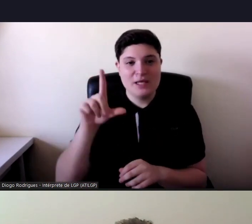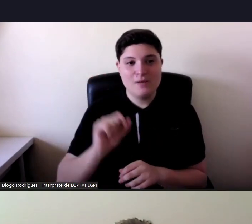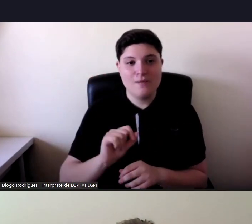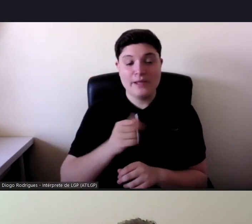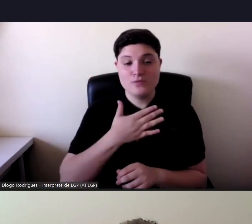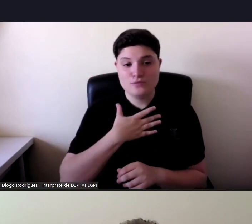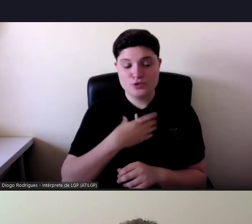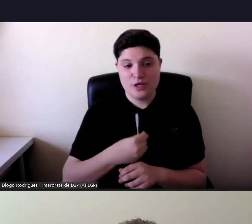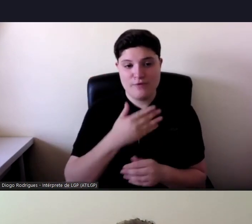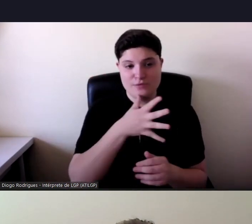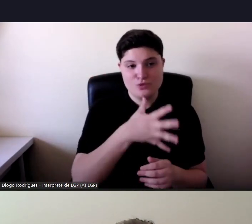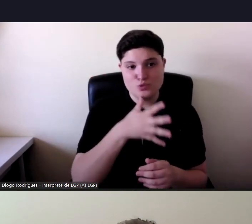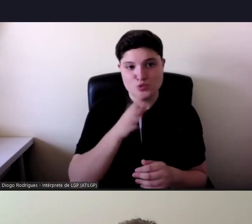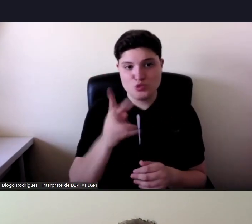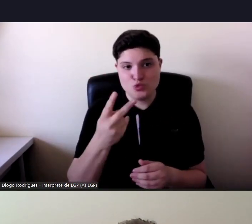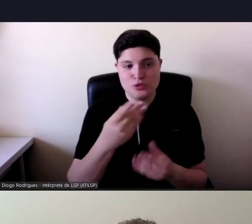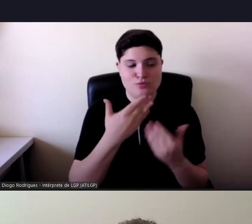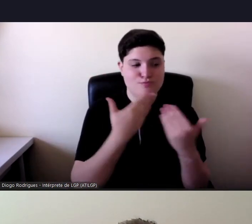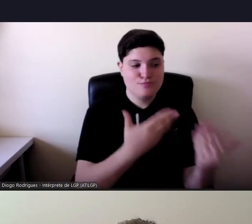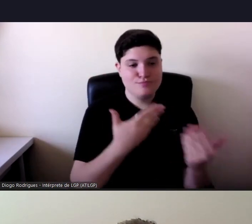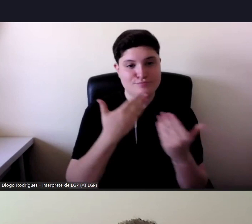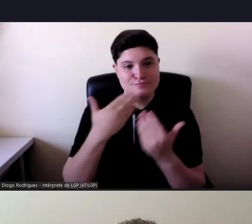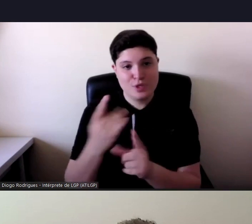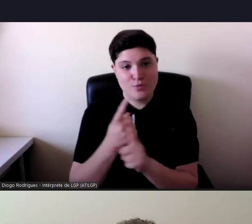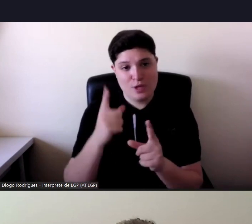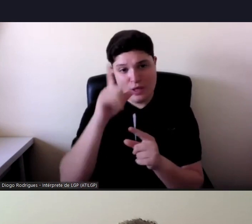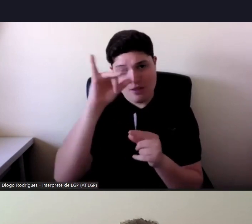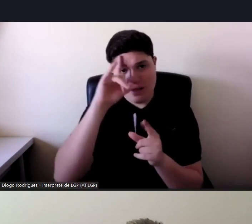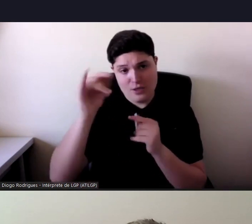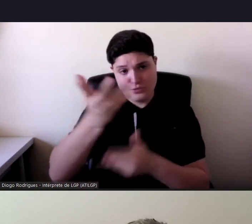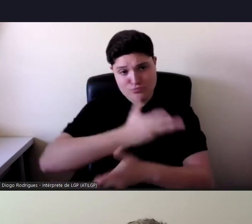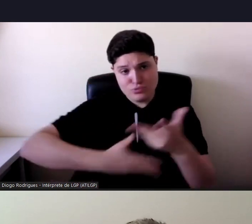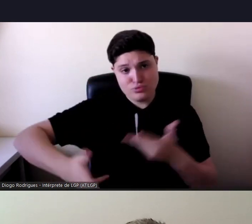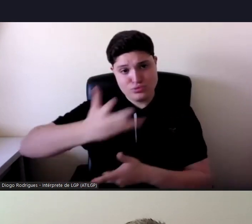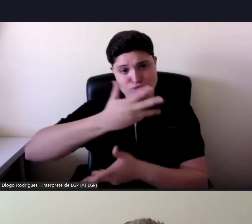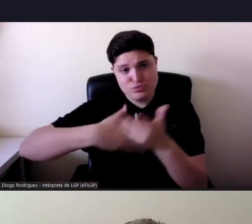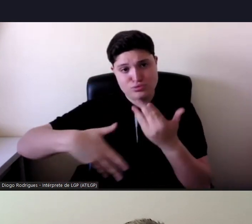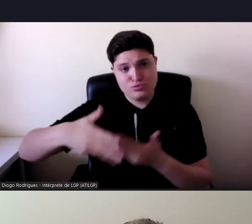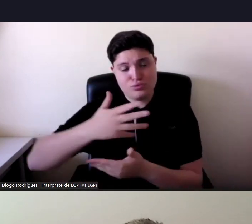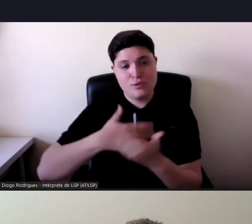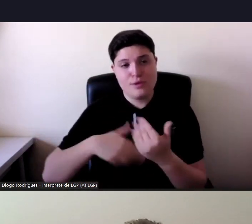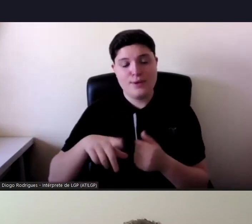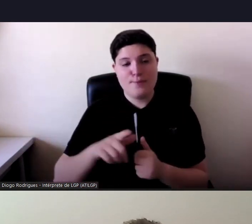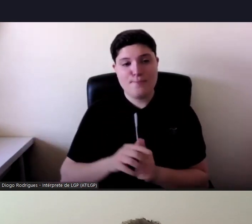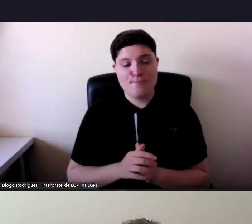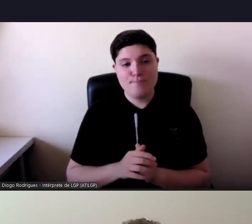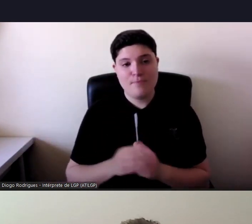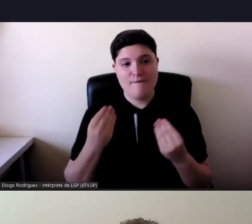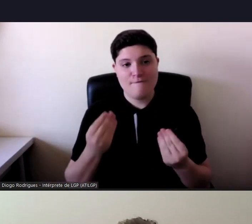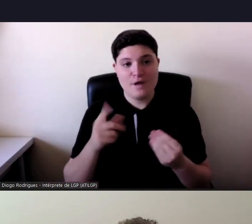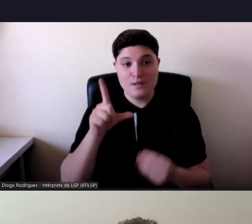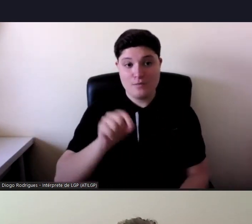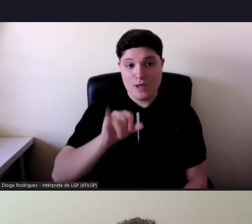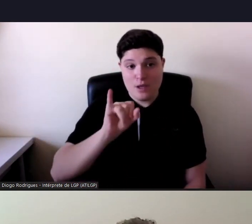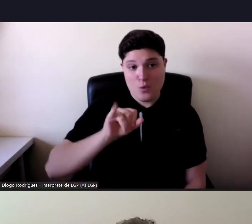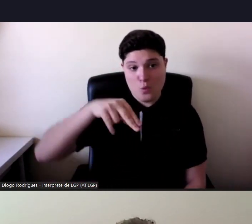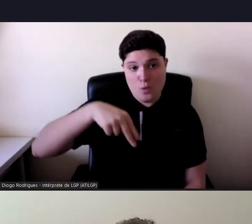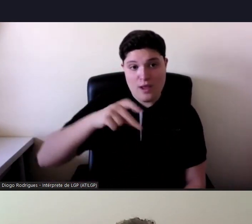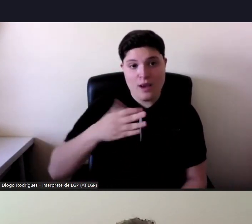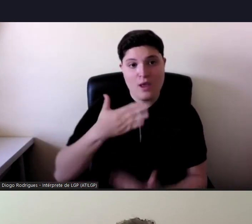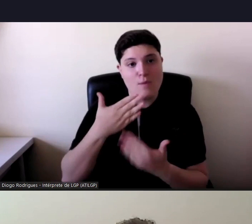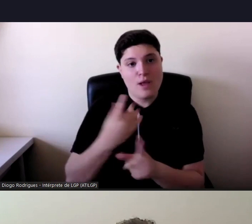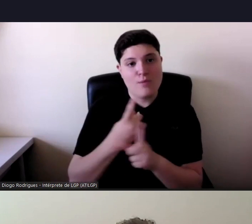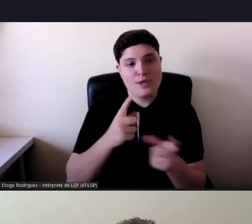nós chamamos o Castro rumo ao carbono zero. Claro que este carbono zero, novamente, não é carbono zero, é um